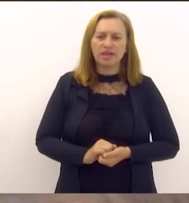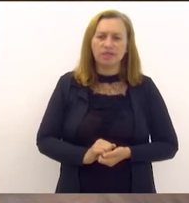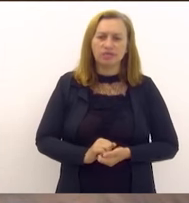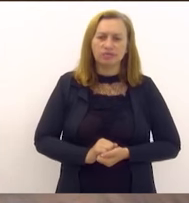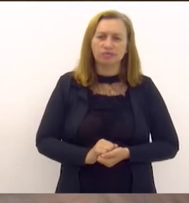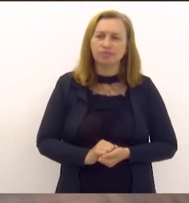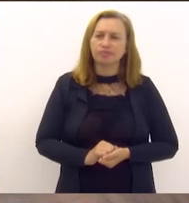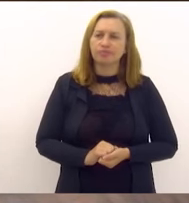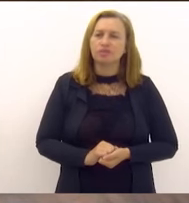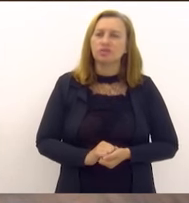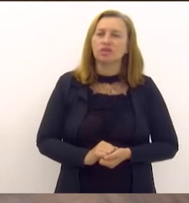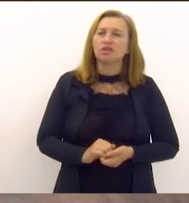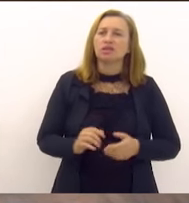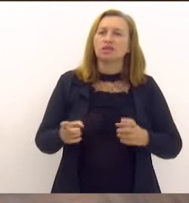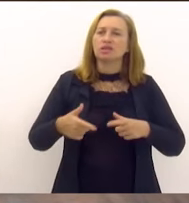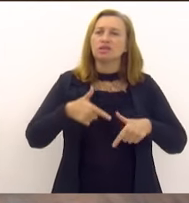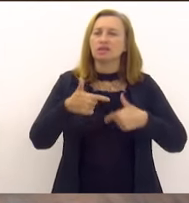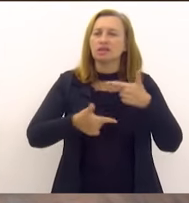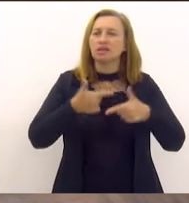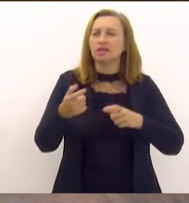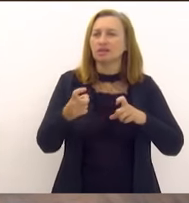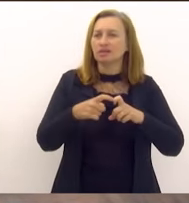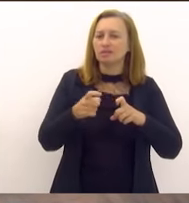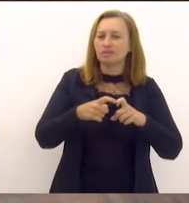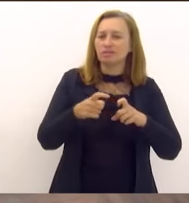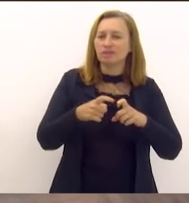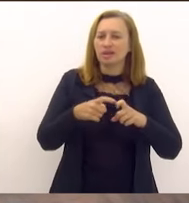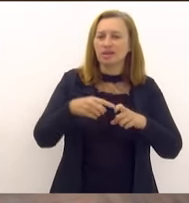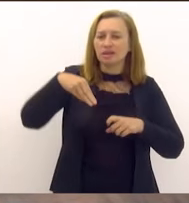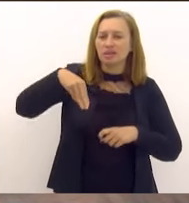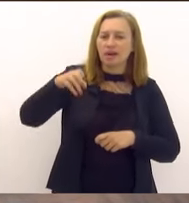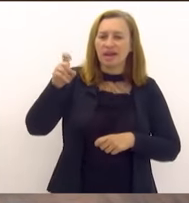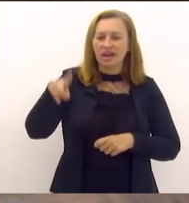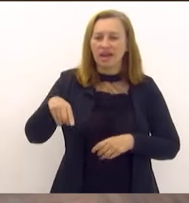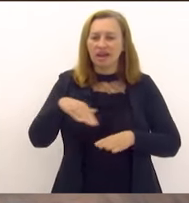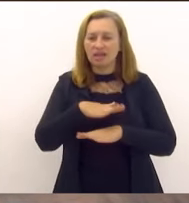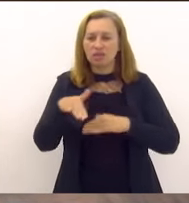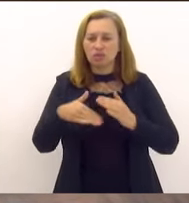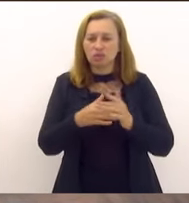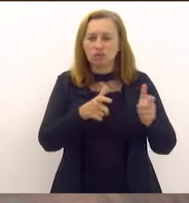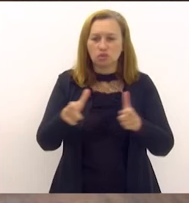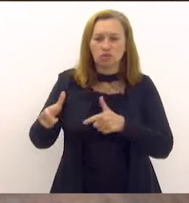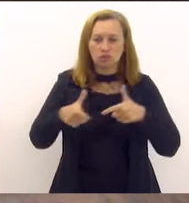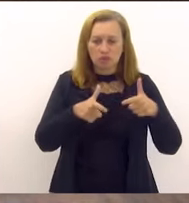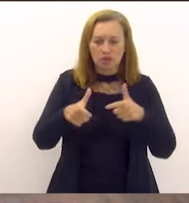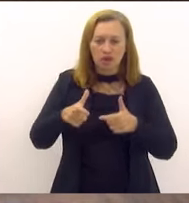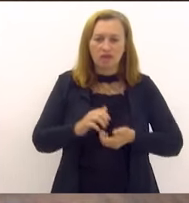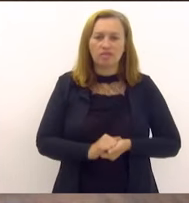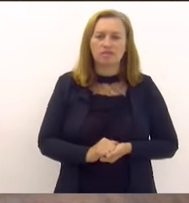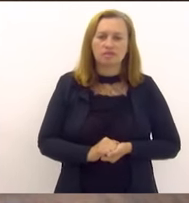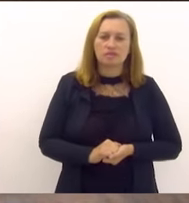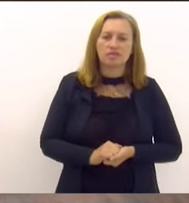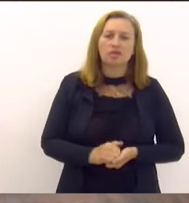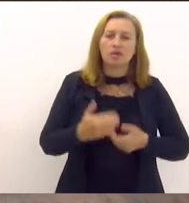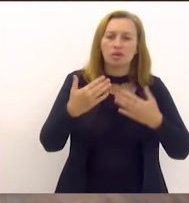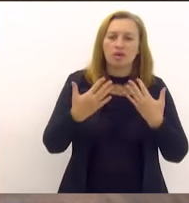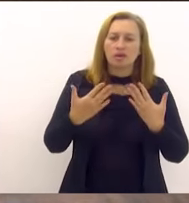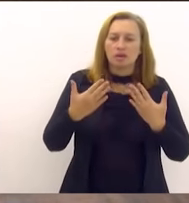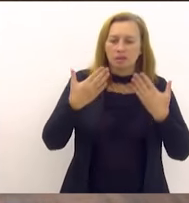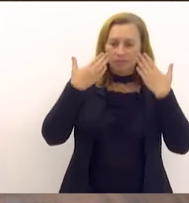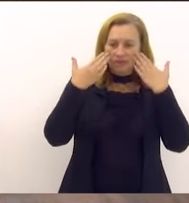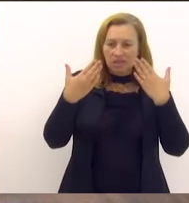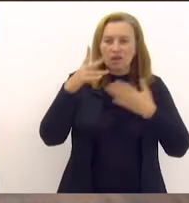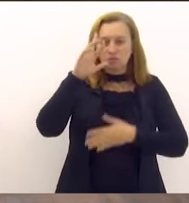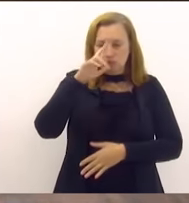grandes serviços em Macaé e toda a região, como o doutor Mendonça, doutor Zé de Castro, que eu tive o prazer de apresentar, e o senhor